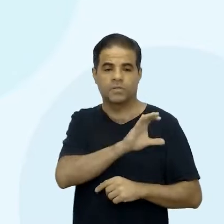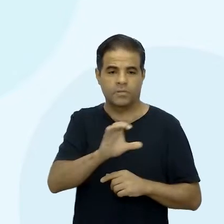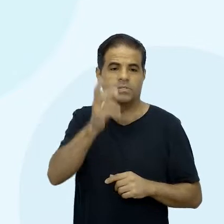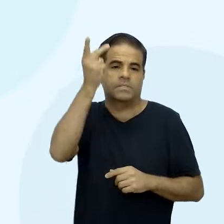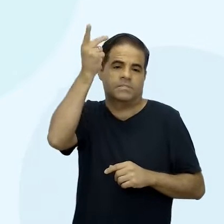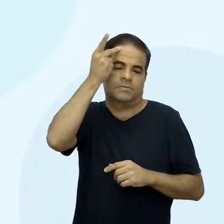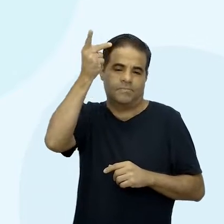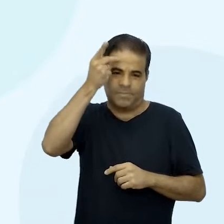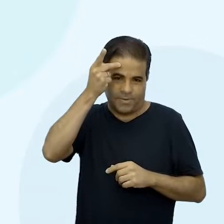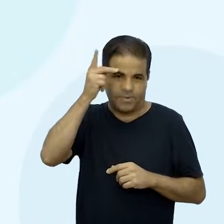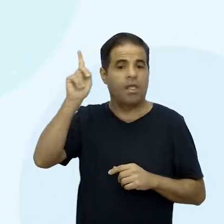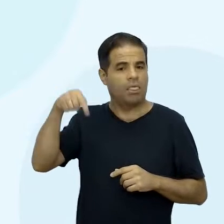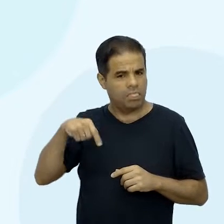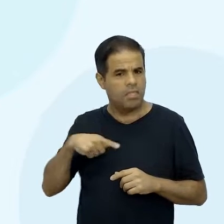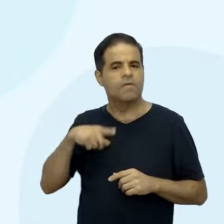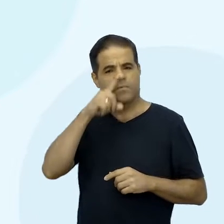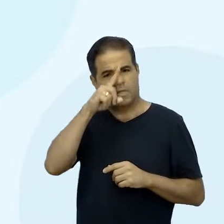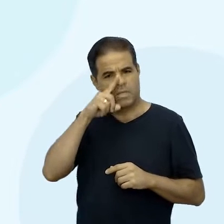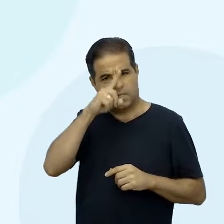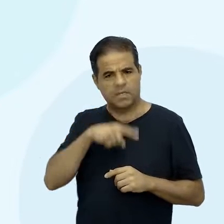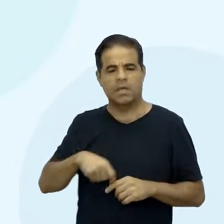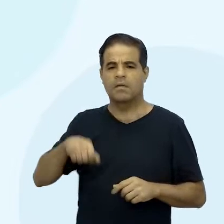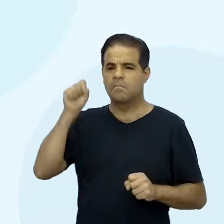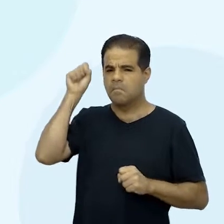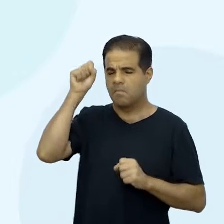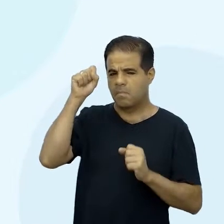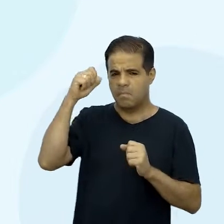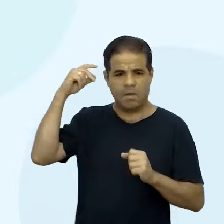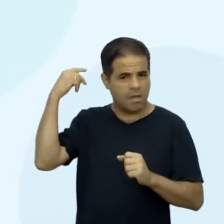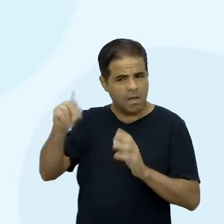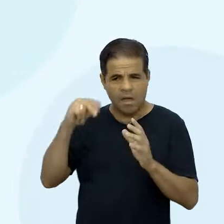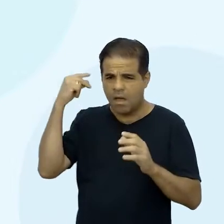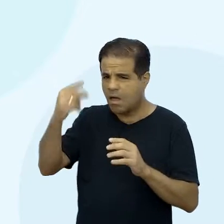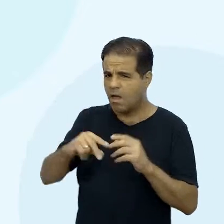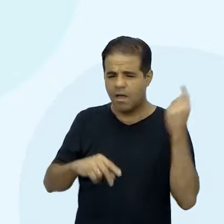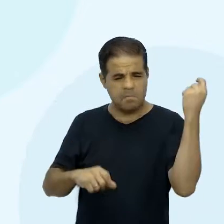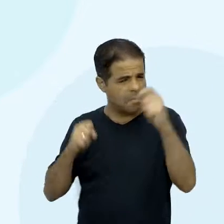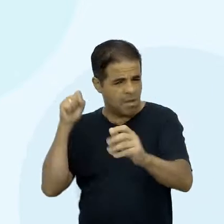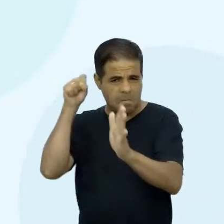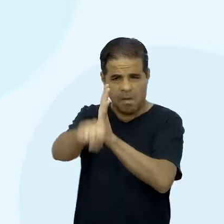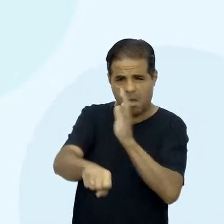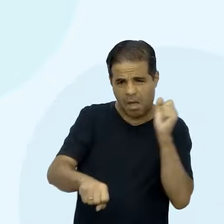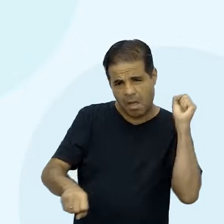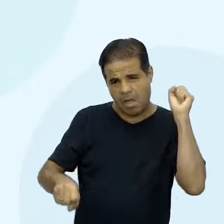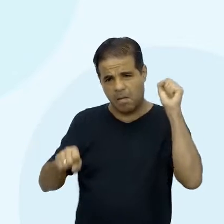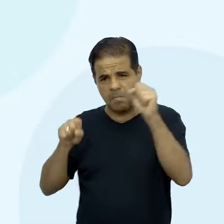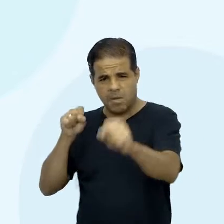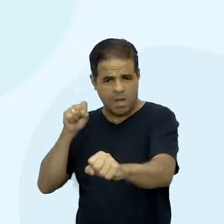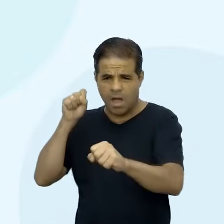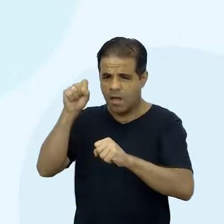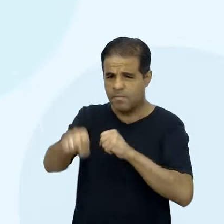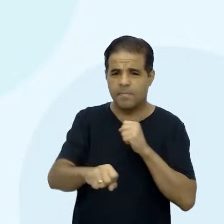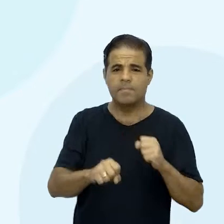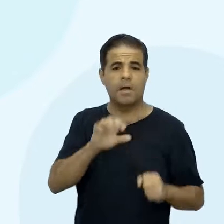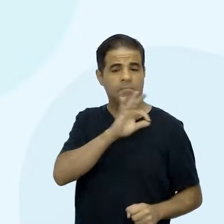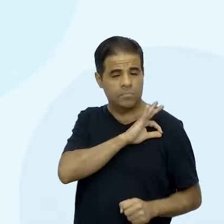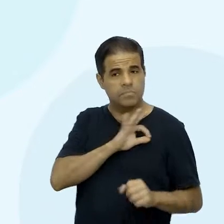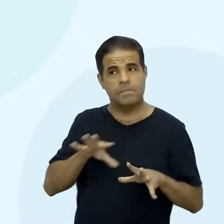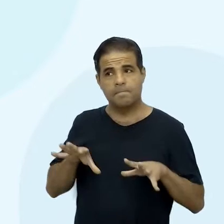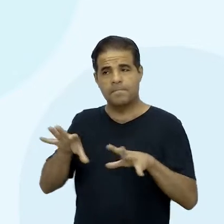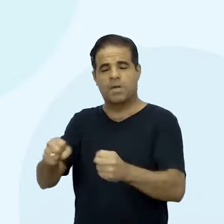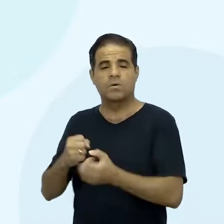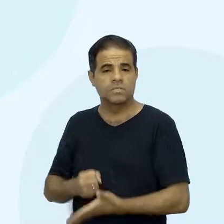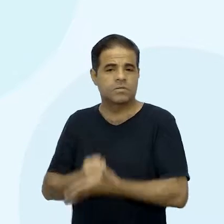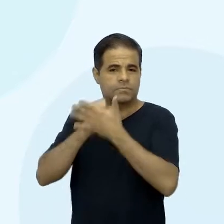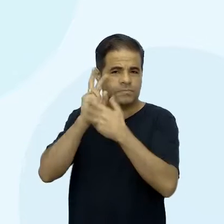Paulo. Ele quase correu o risco de ser linchado se não fosse a polícia tirar ele de lá. E essa experiência número